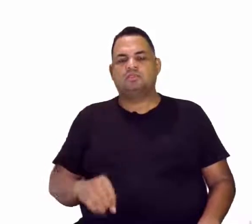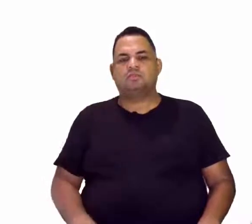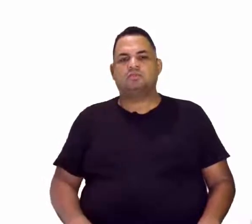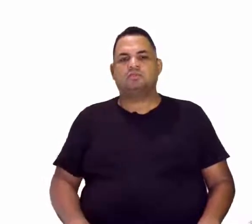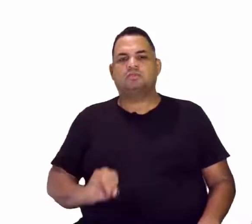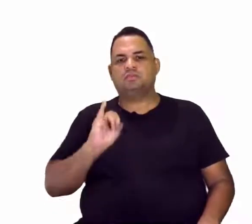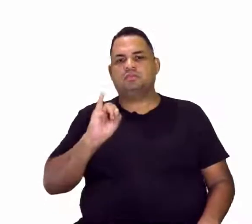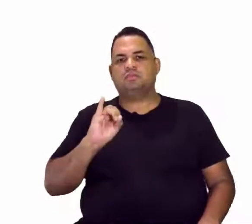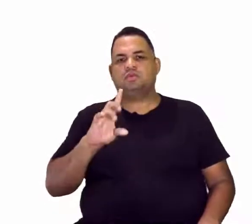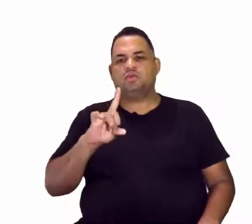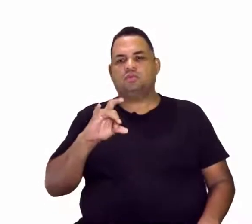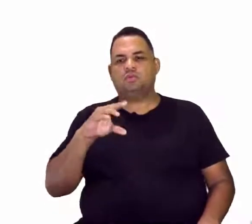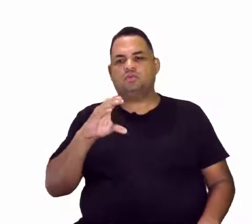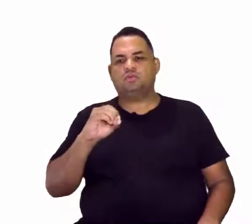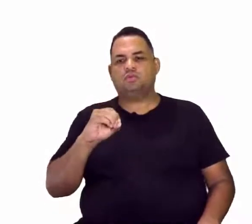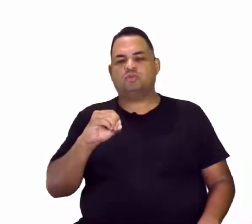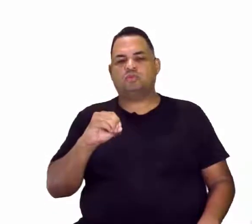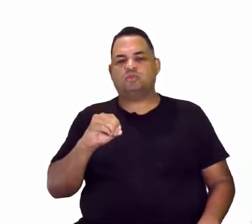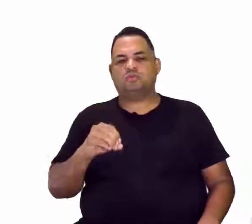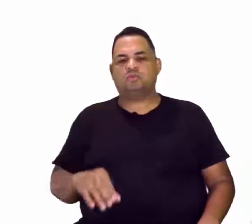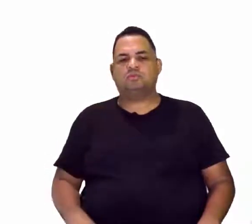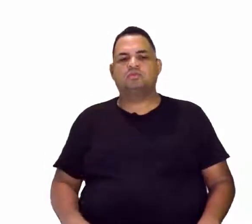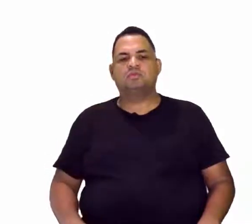O iodo vai ficar ácido